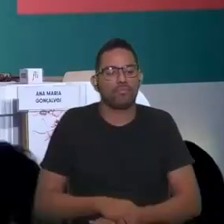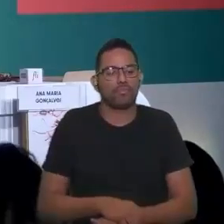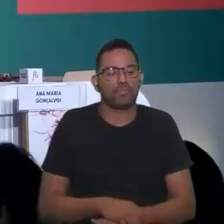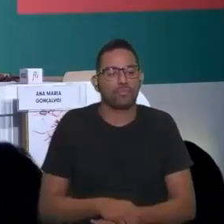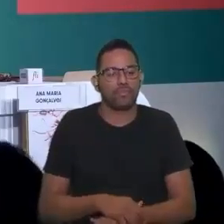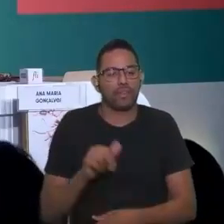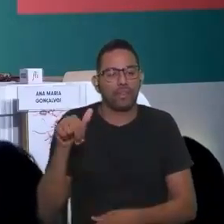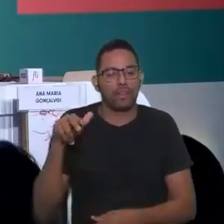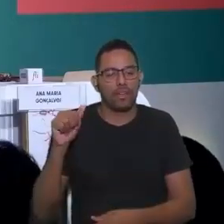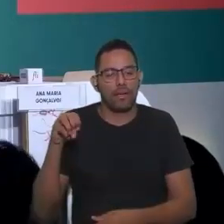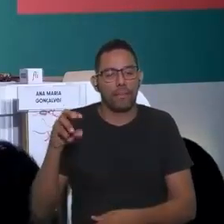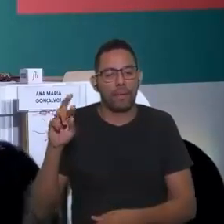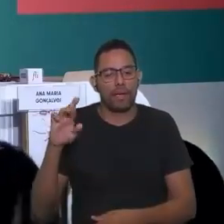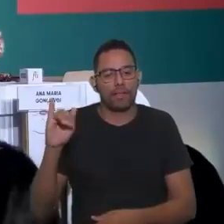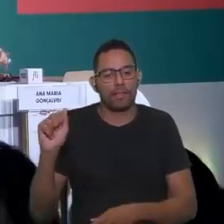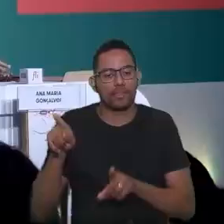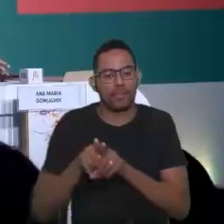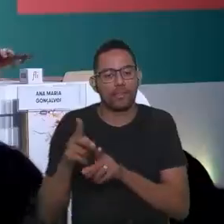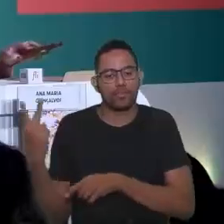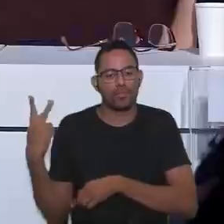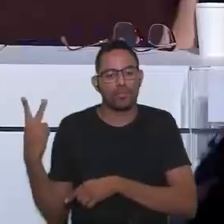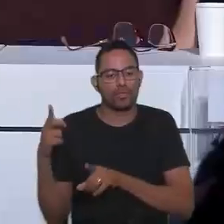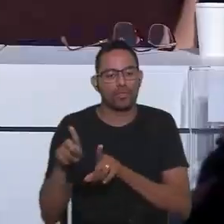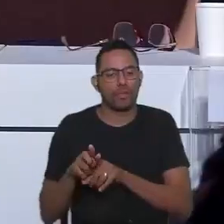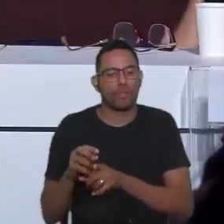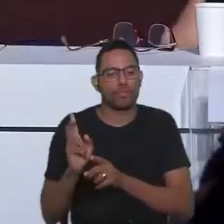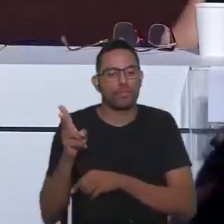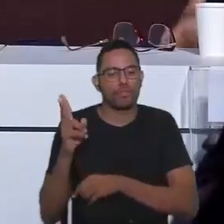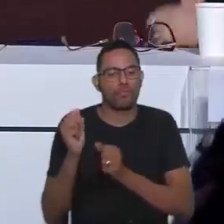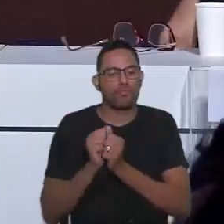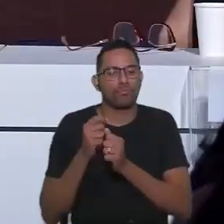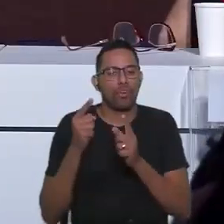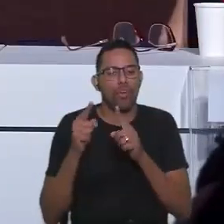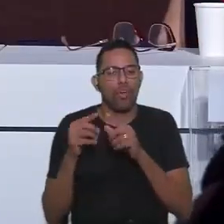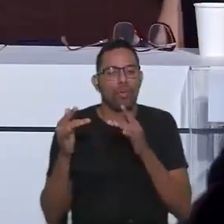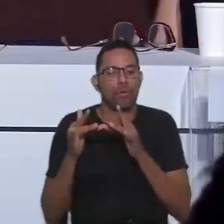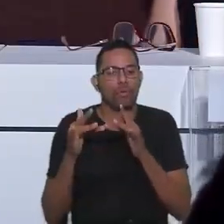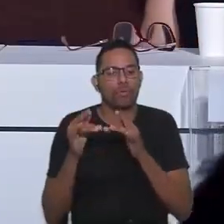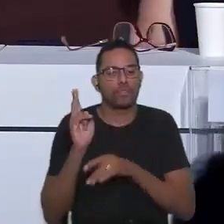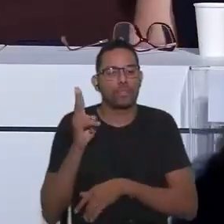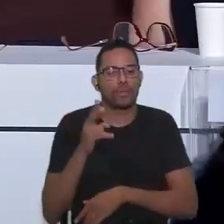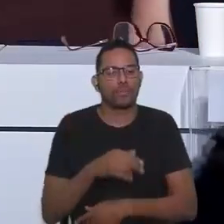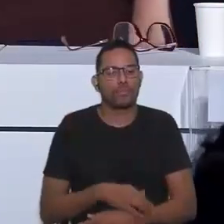E a Ana Maria também está de acordo comigo. Nós agora estamos sempre de acordo.